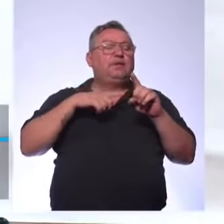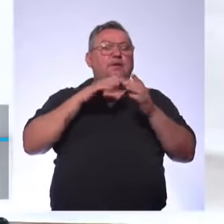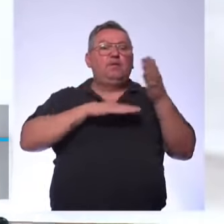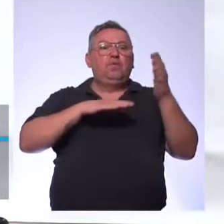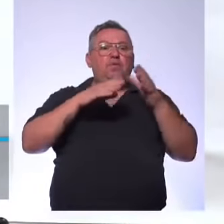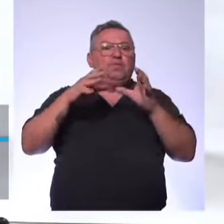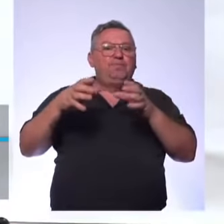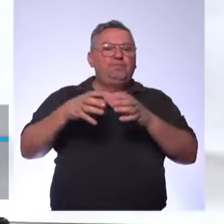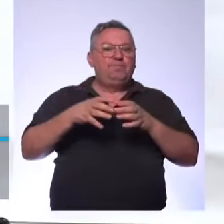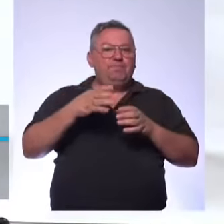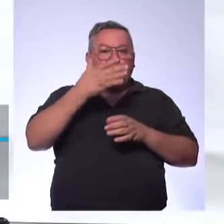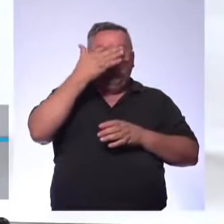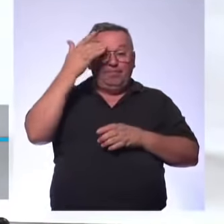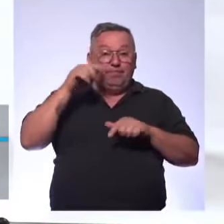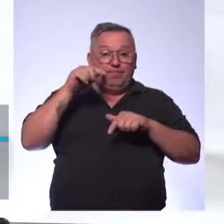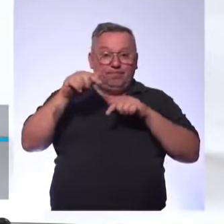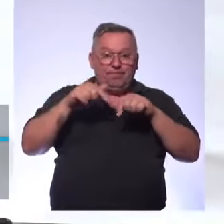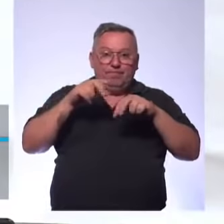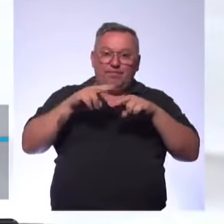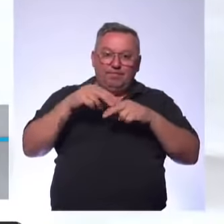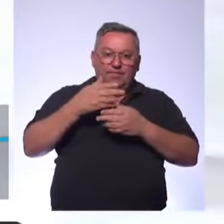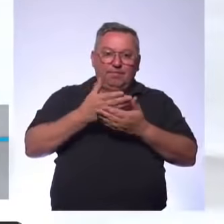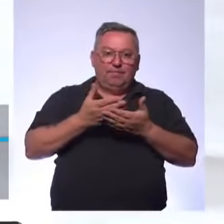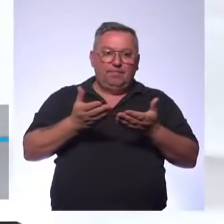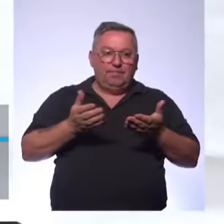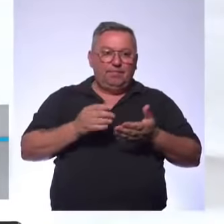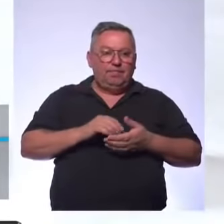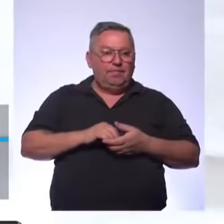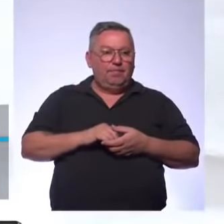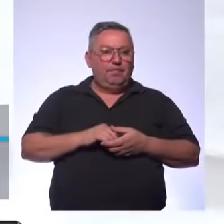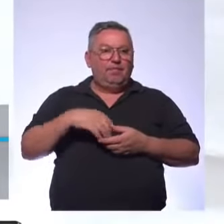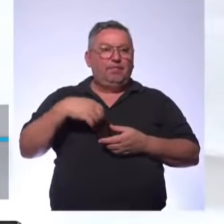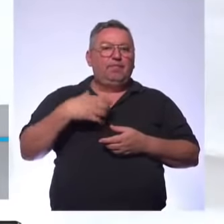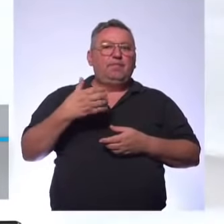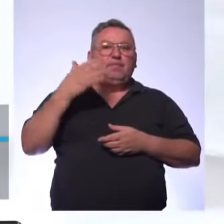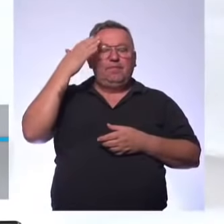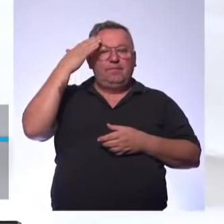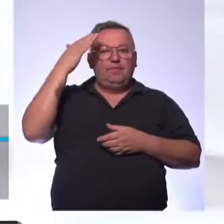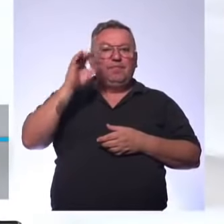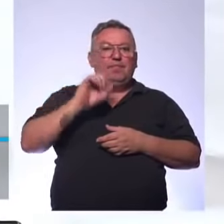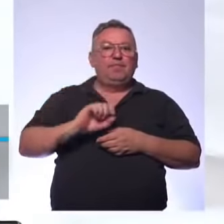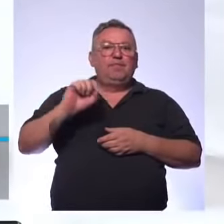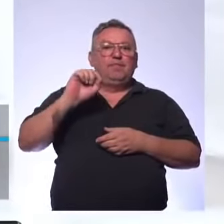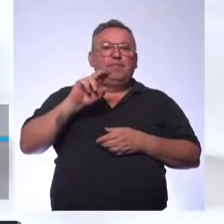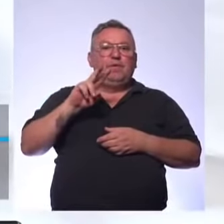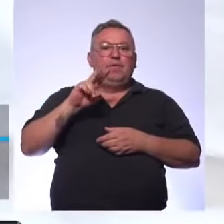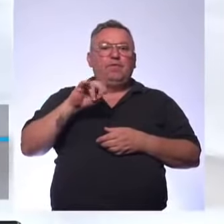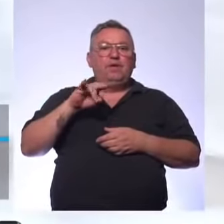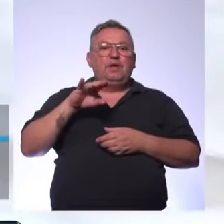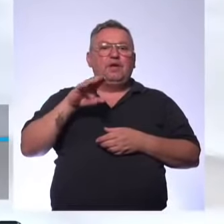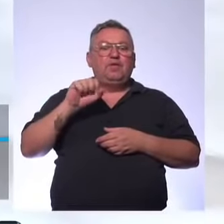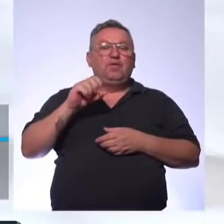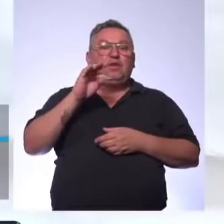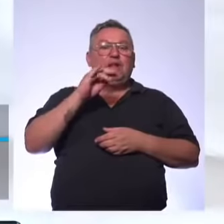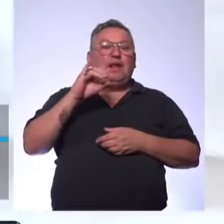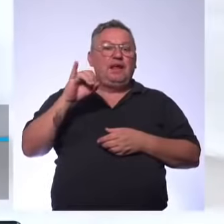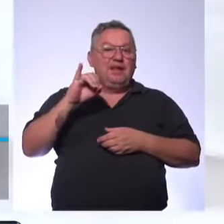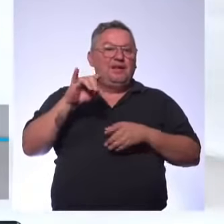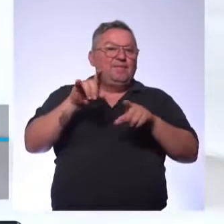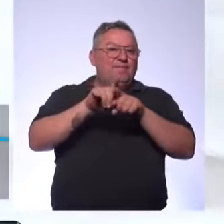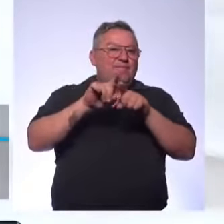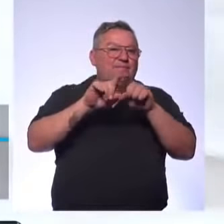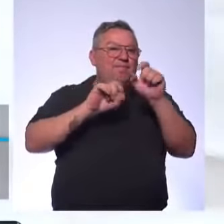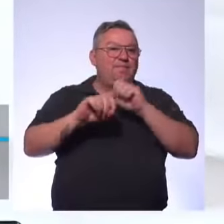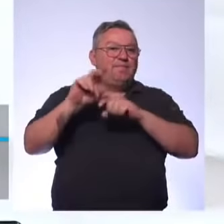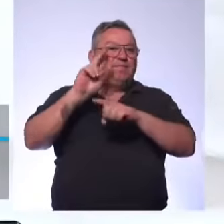uma equipe aí trabalhando por vocês. Eu quero agradecer a quem? Ao Vinícius de TI, ele que